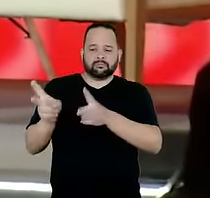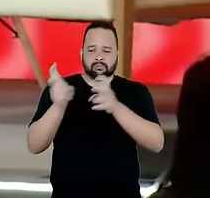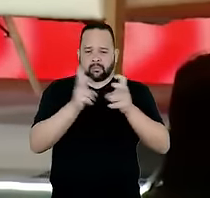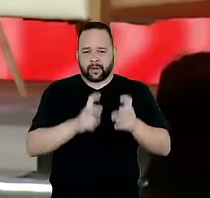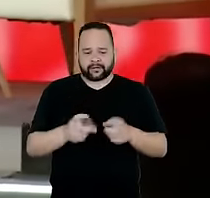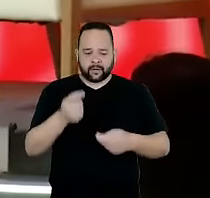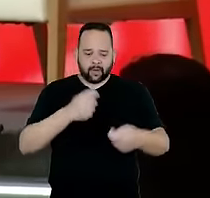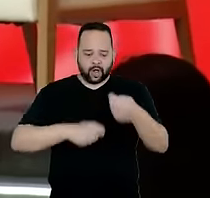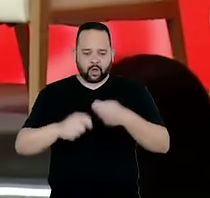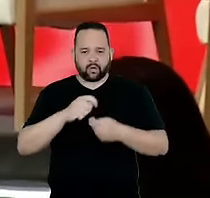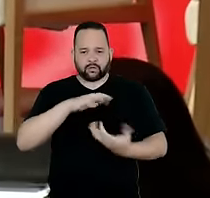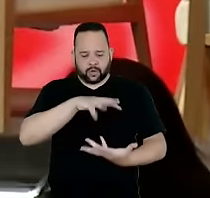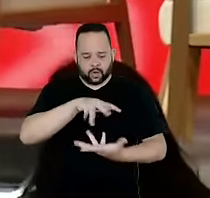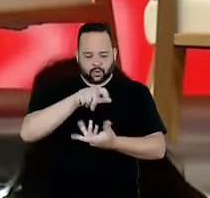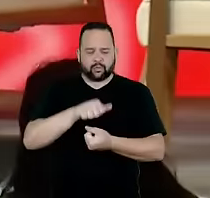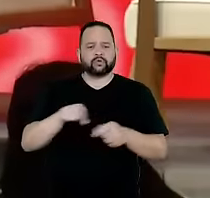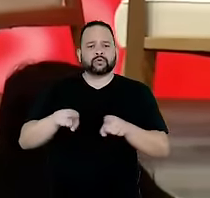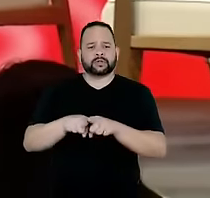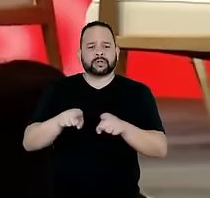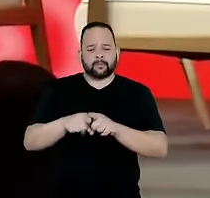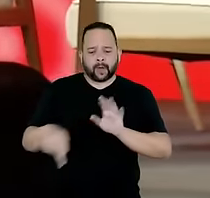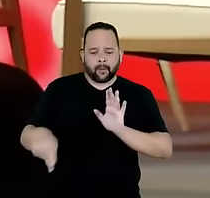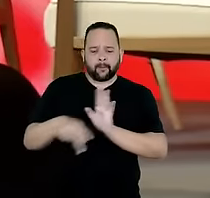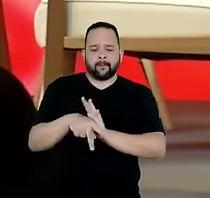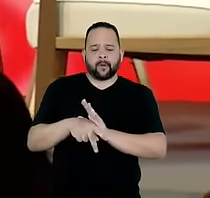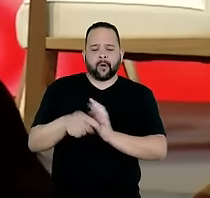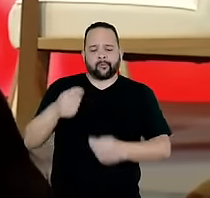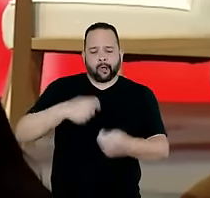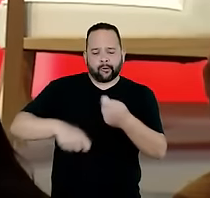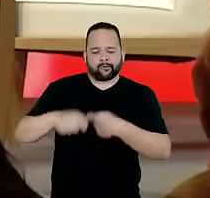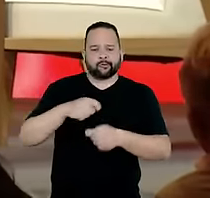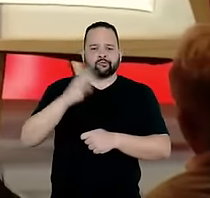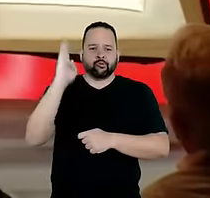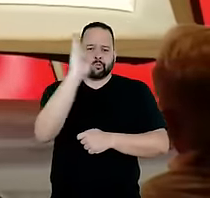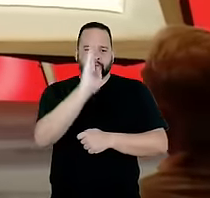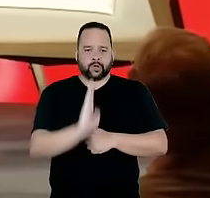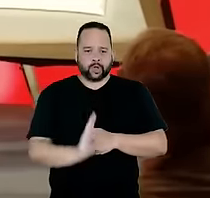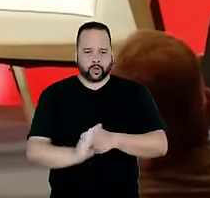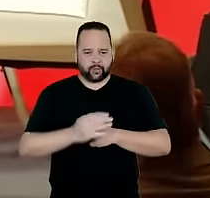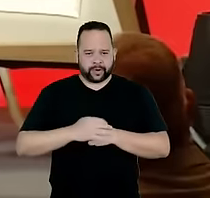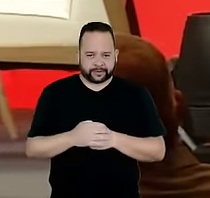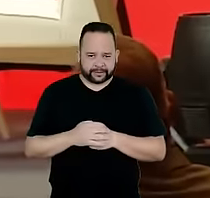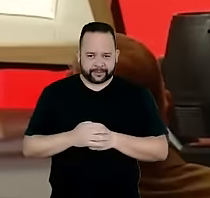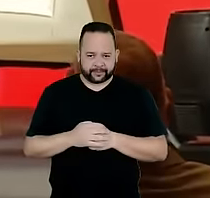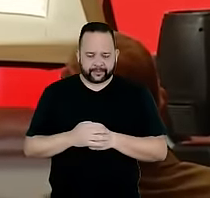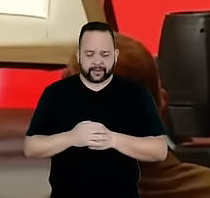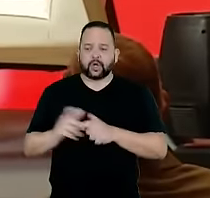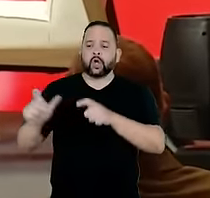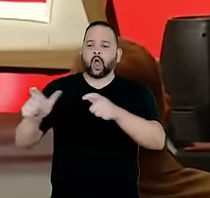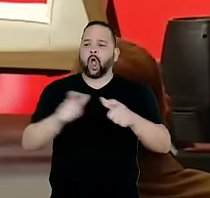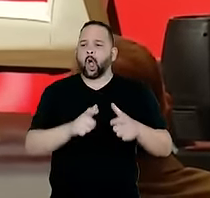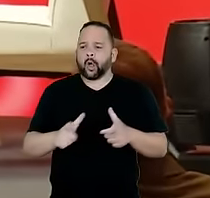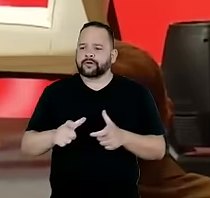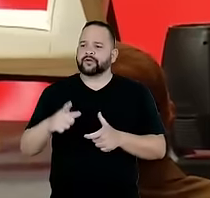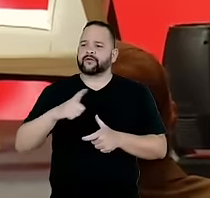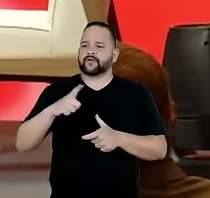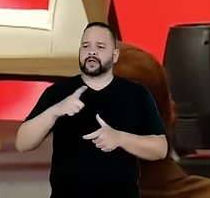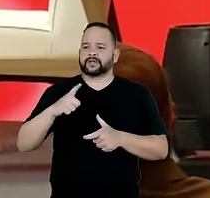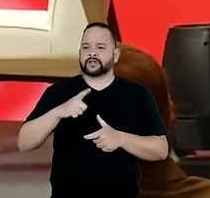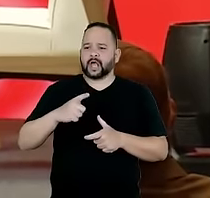a nossa economia a economia doméstica e onde estão as oportunidades de